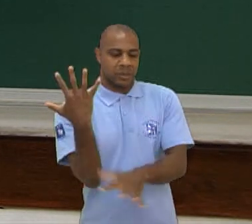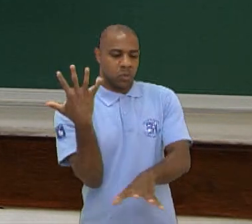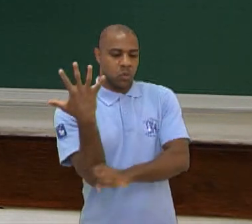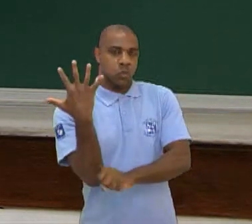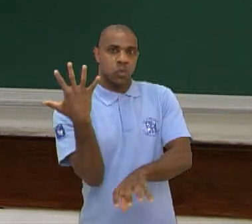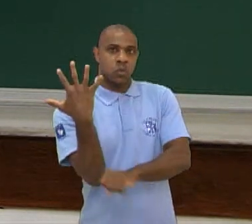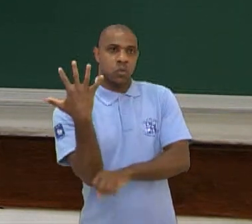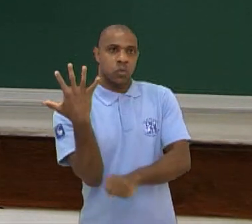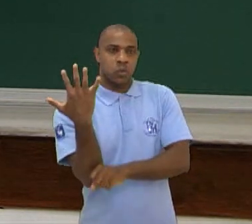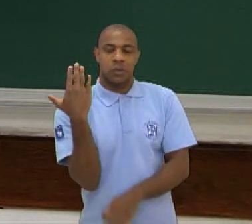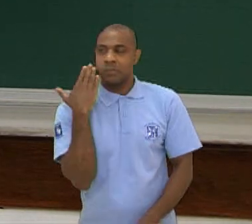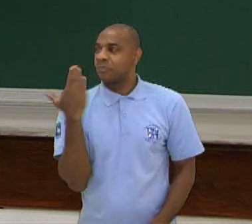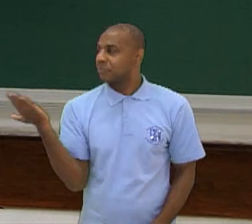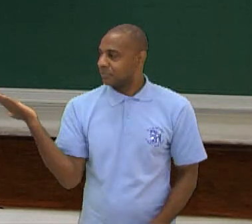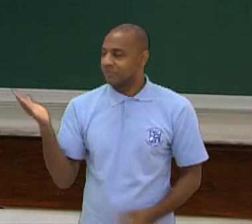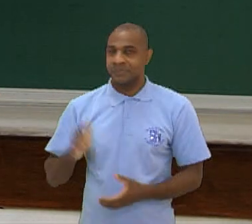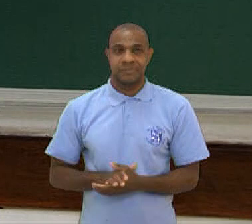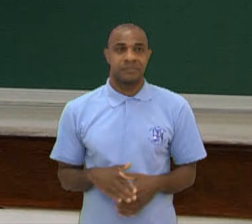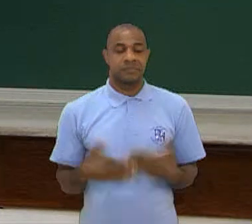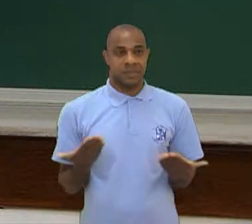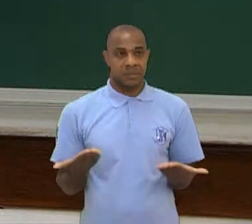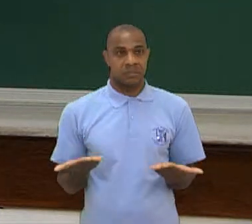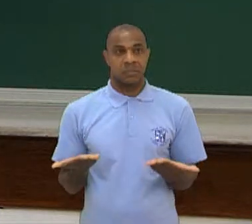de matéria orgânica, também gera